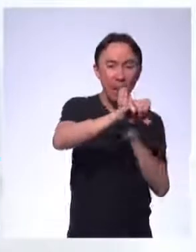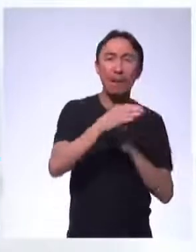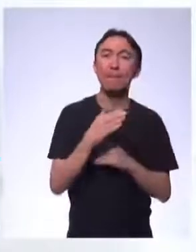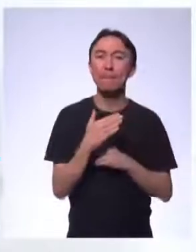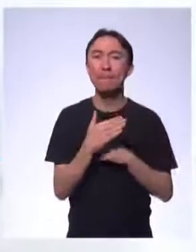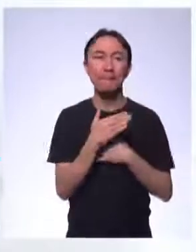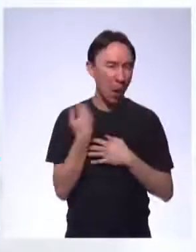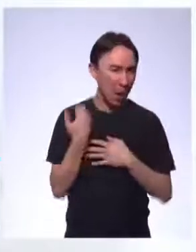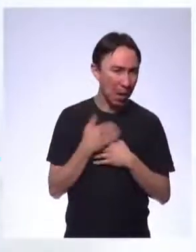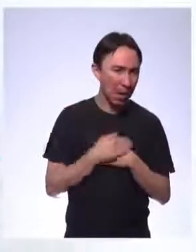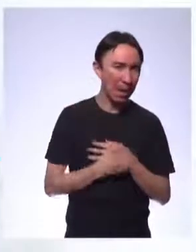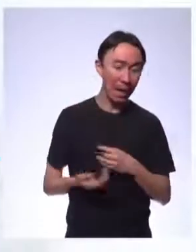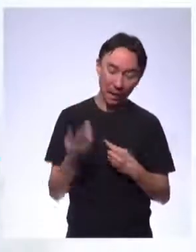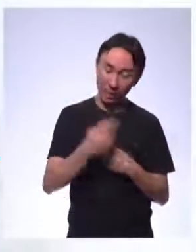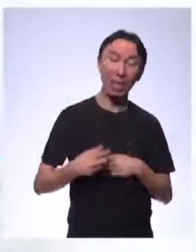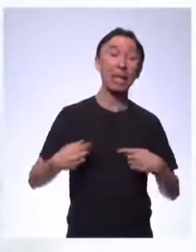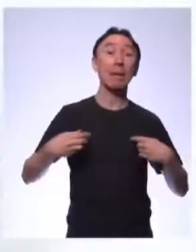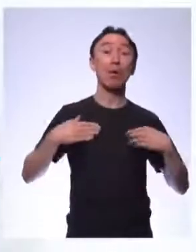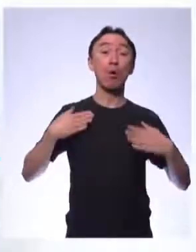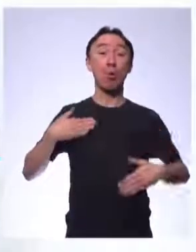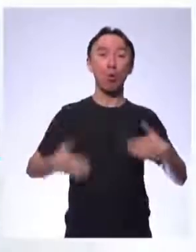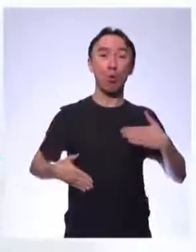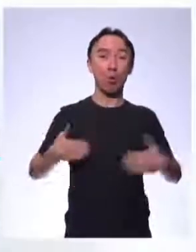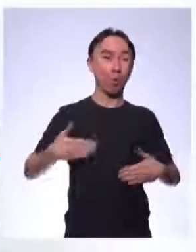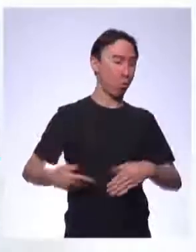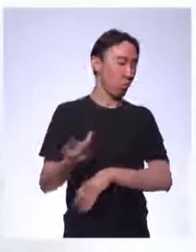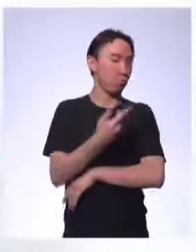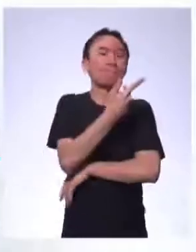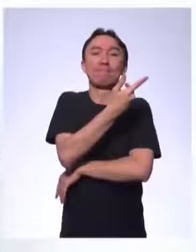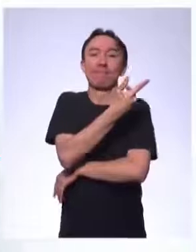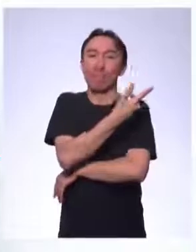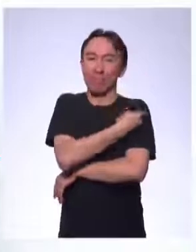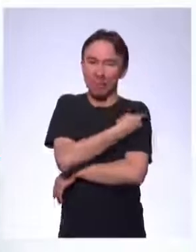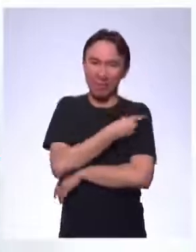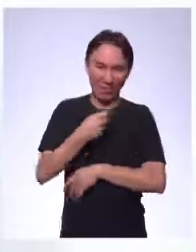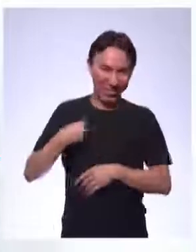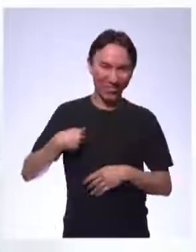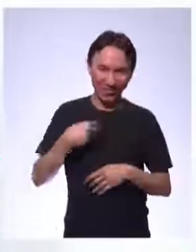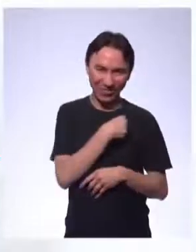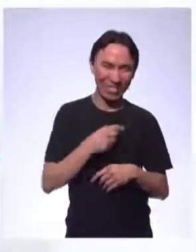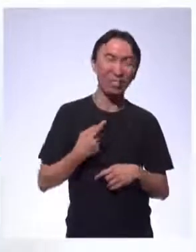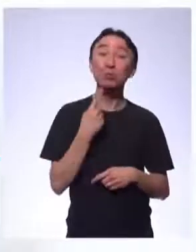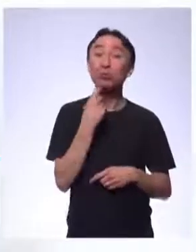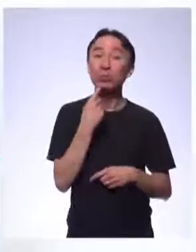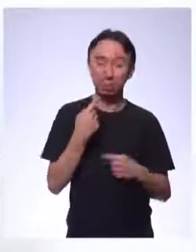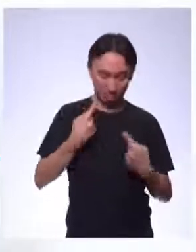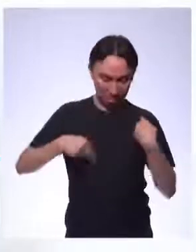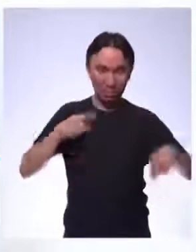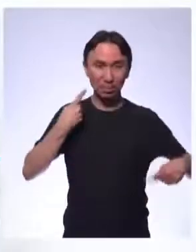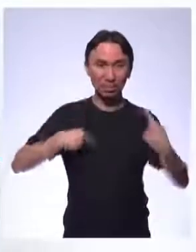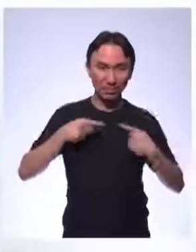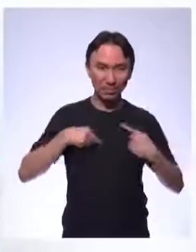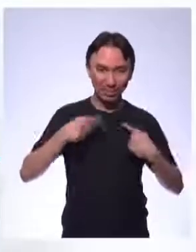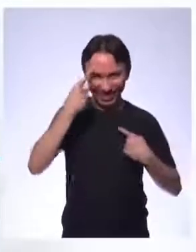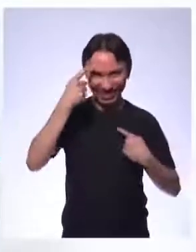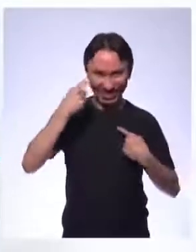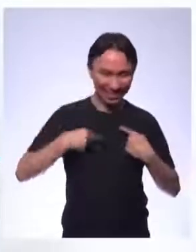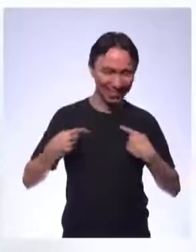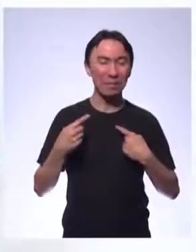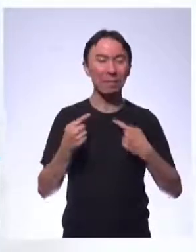corpo para que os glóbulos brancos do meu sangue, que são as células de defesa, eles